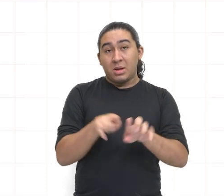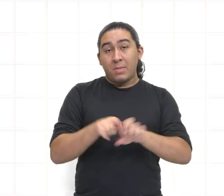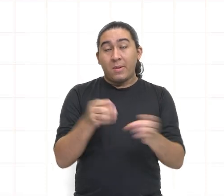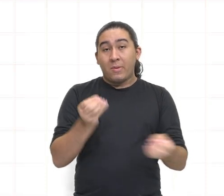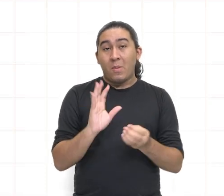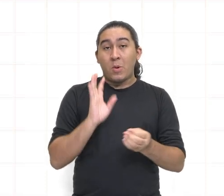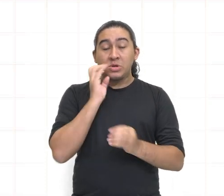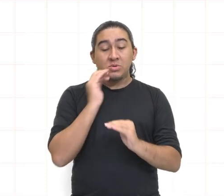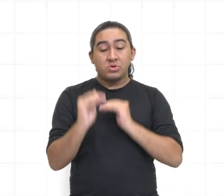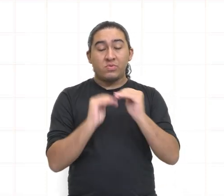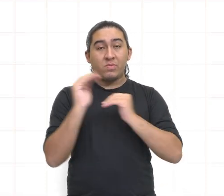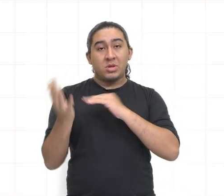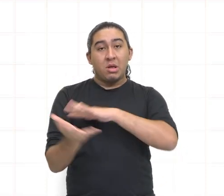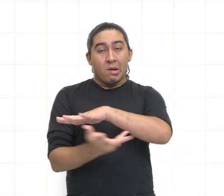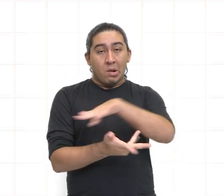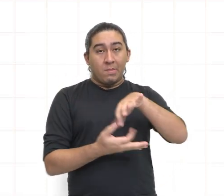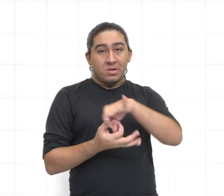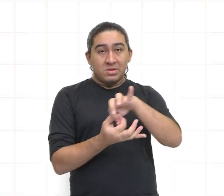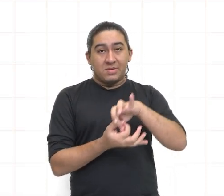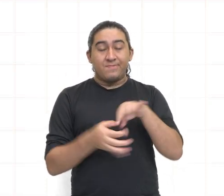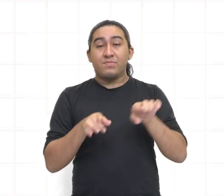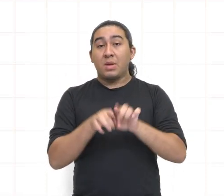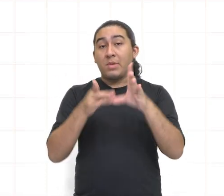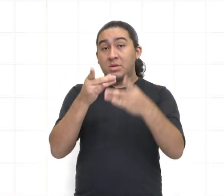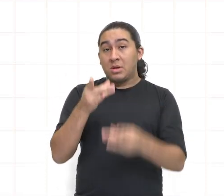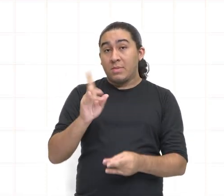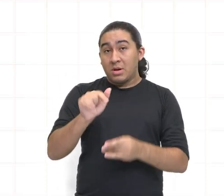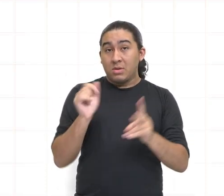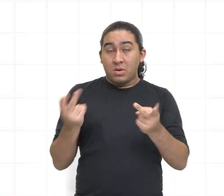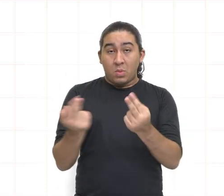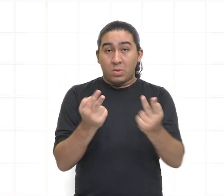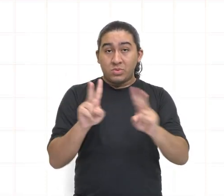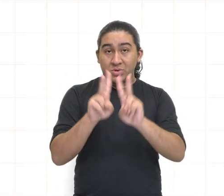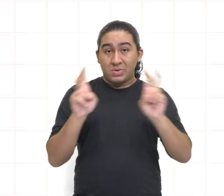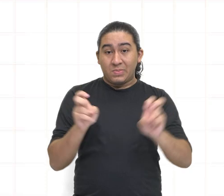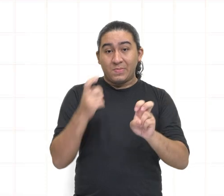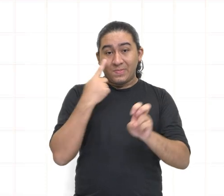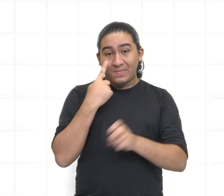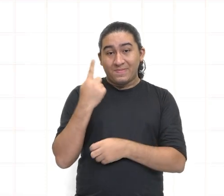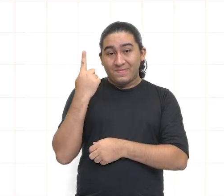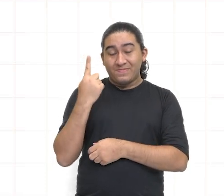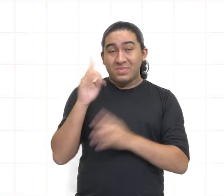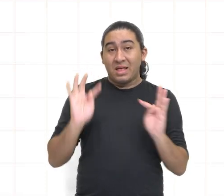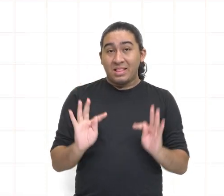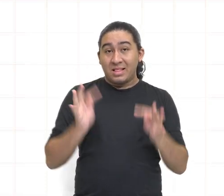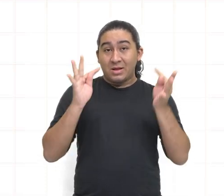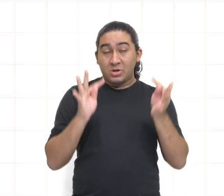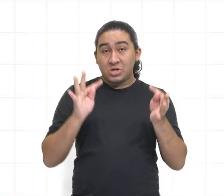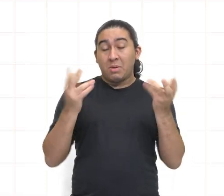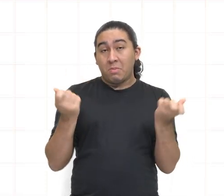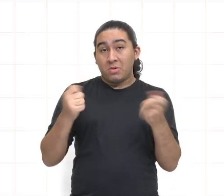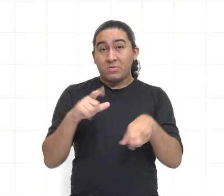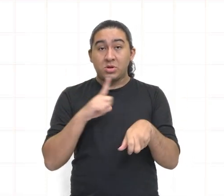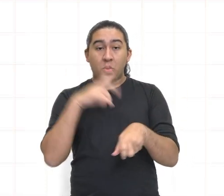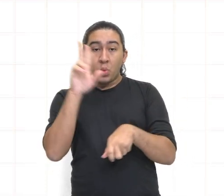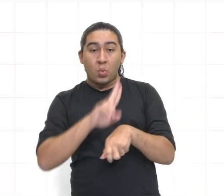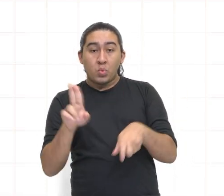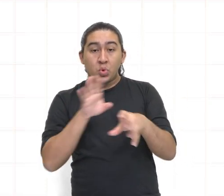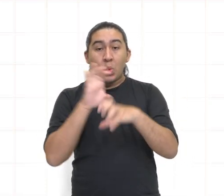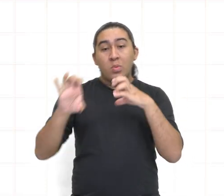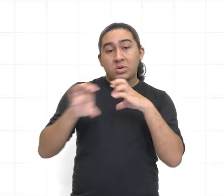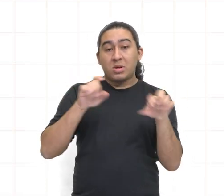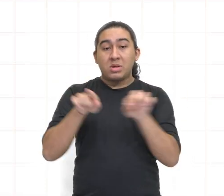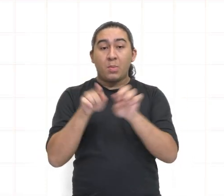de globalização. E o detalhamento, a globalização e as tecnologias digitais, a comunicação